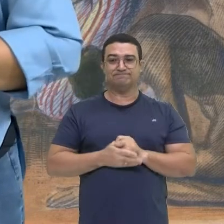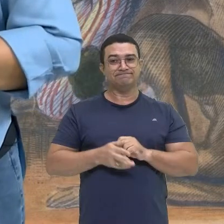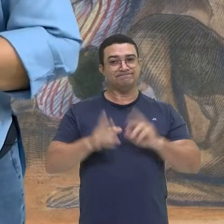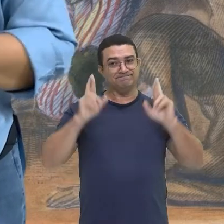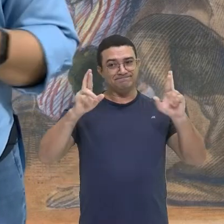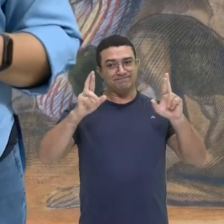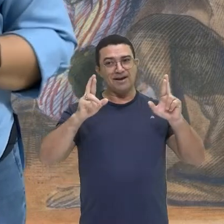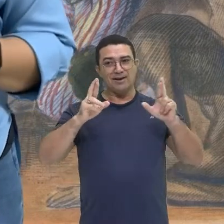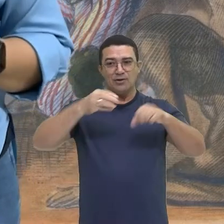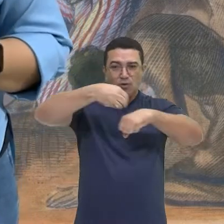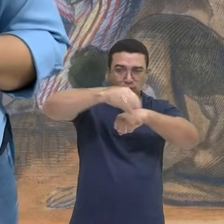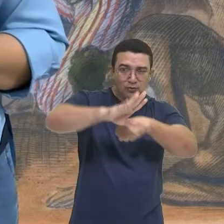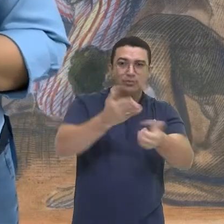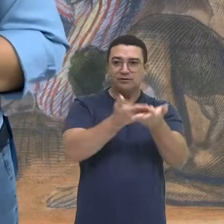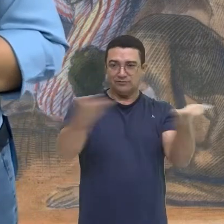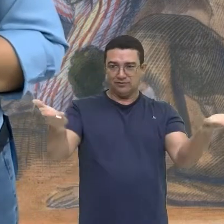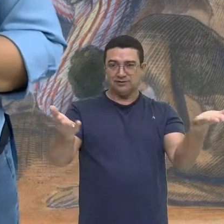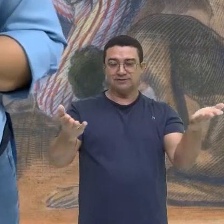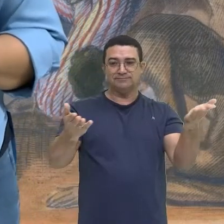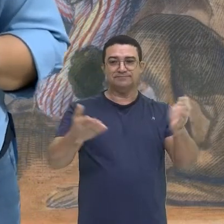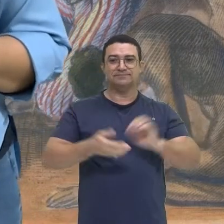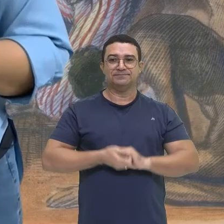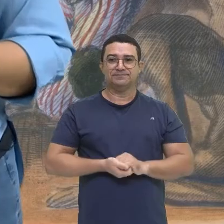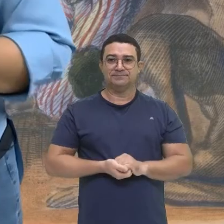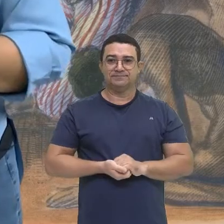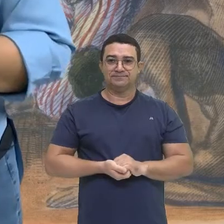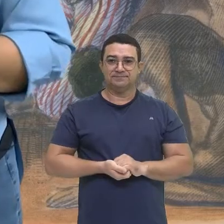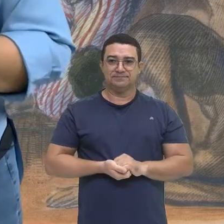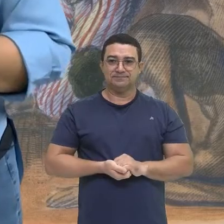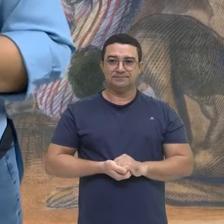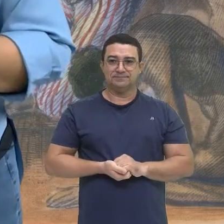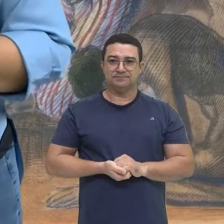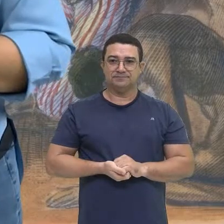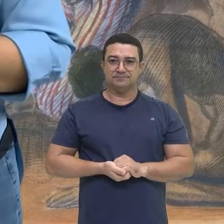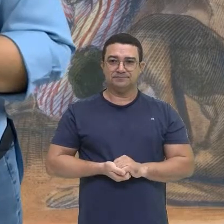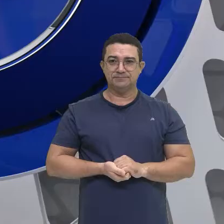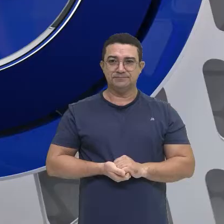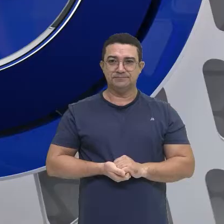com a aula e aguardo outras oportunidades. Até mais!